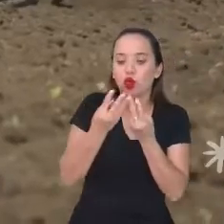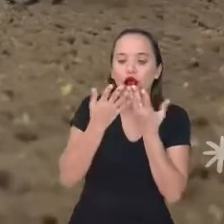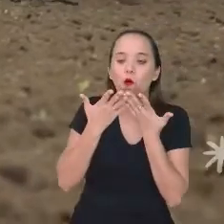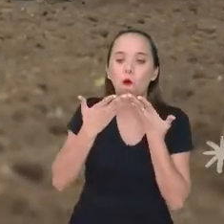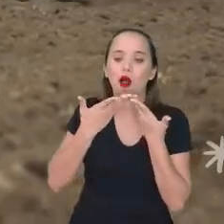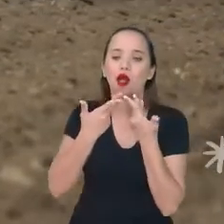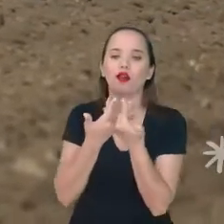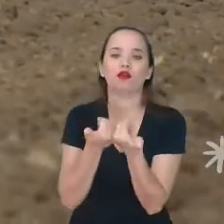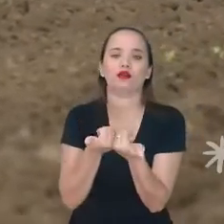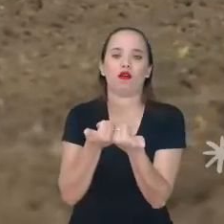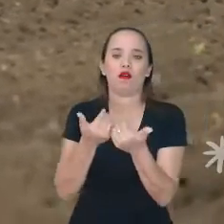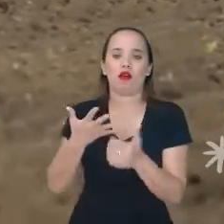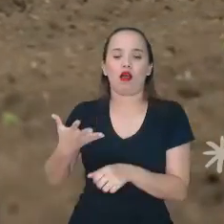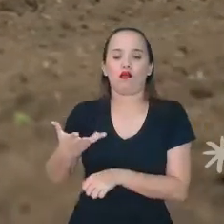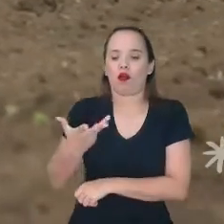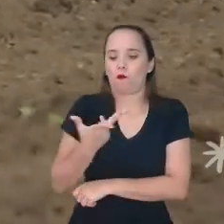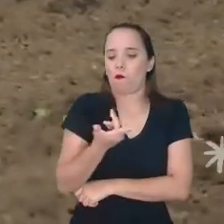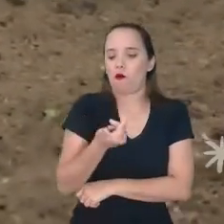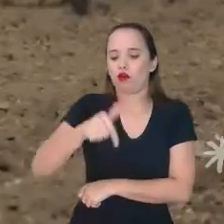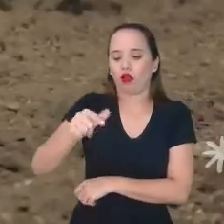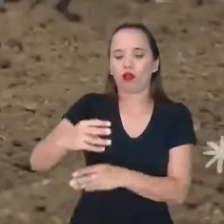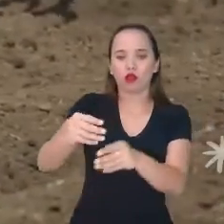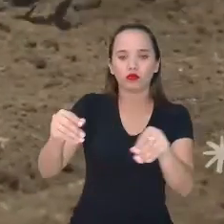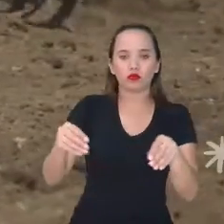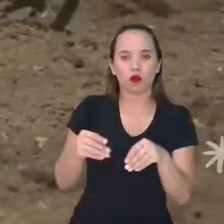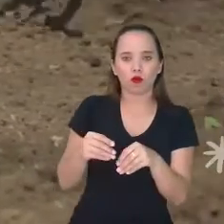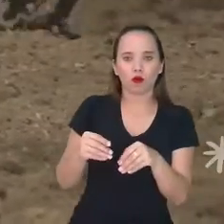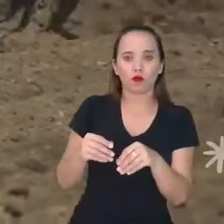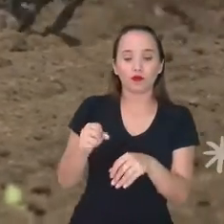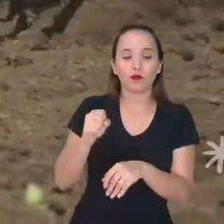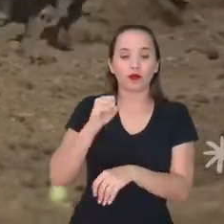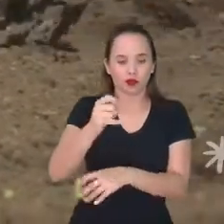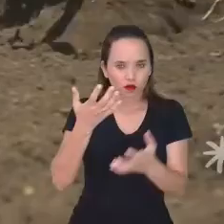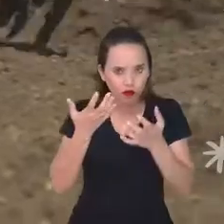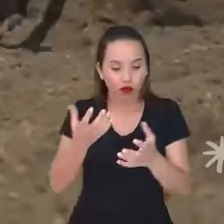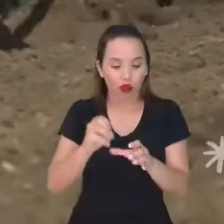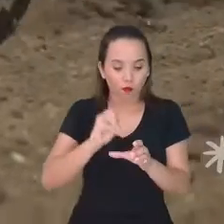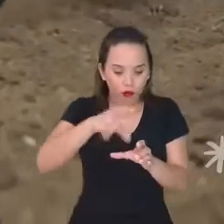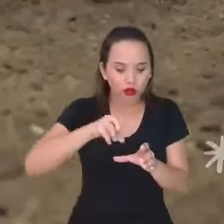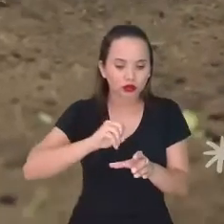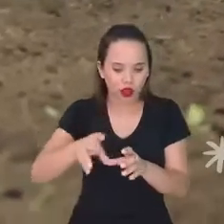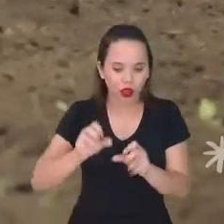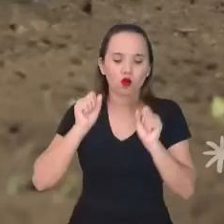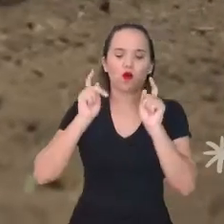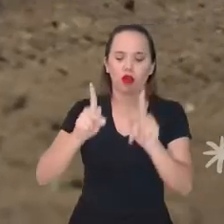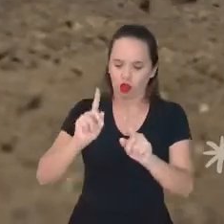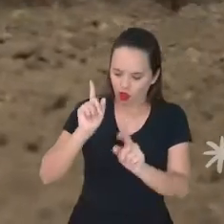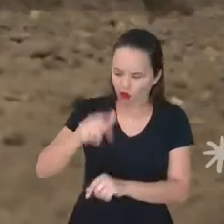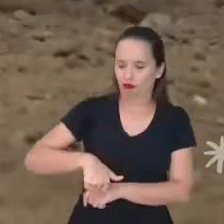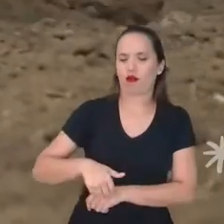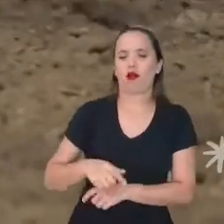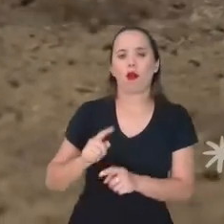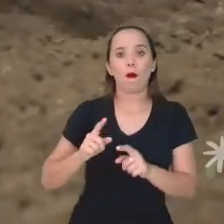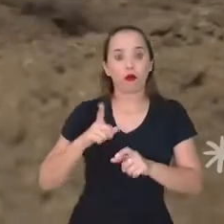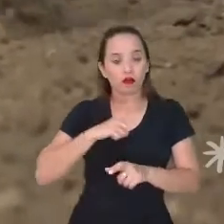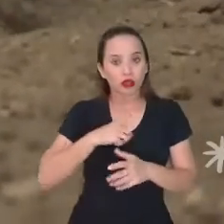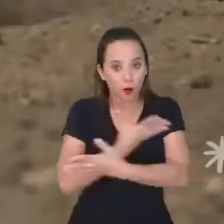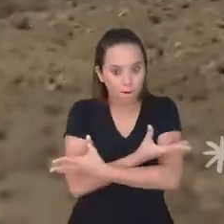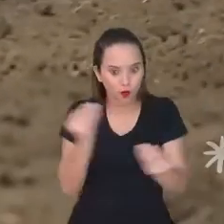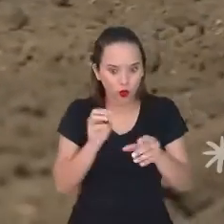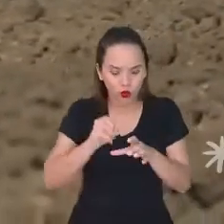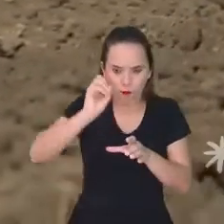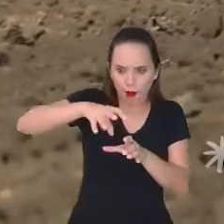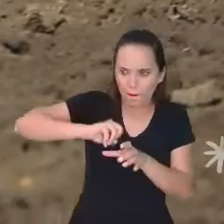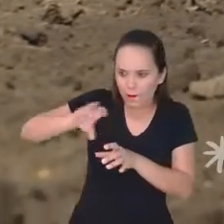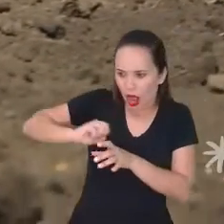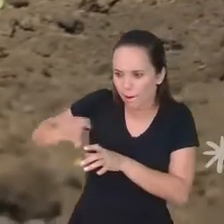vai plantar, beleza, vai plantar. Em grande quantidade, em grande quantidade. Muitas vezes, né,